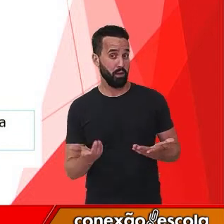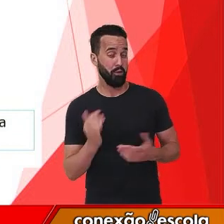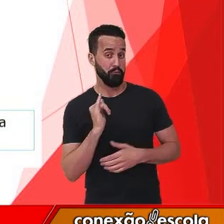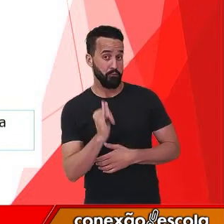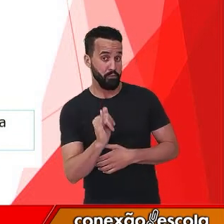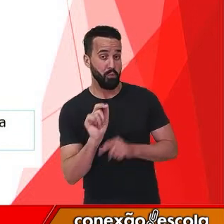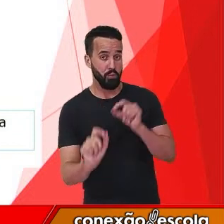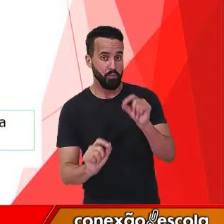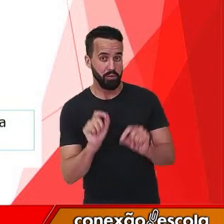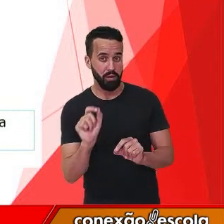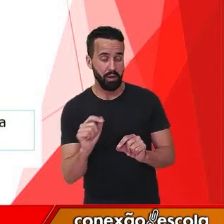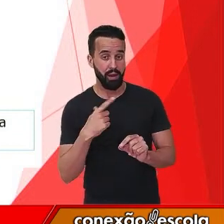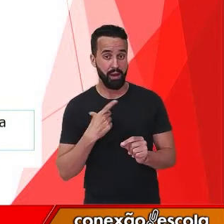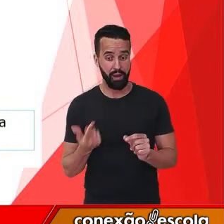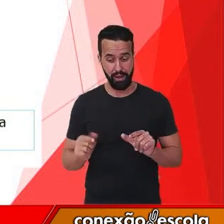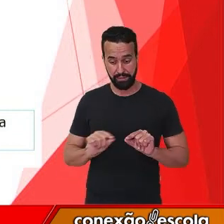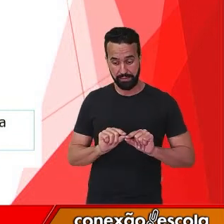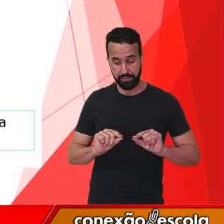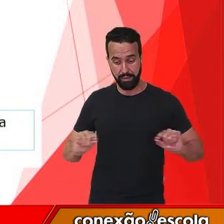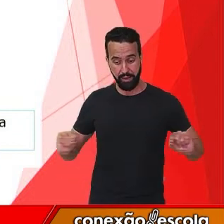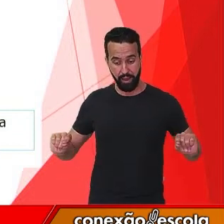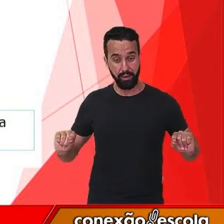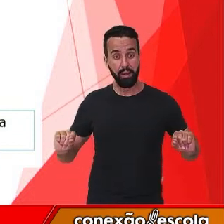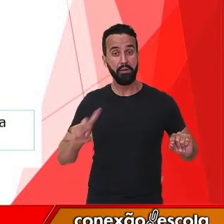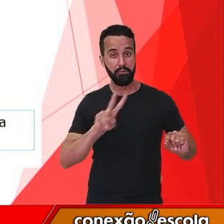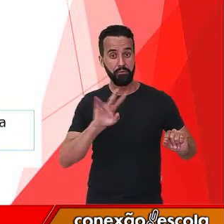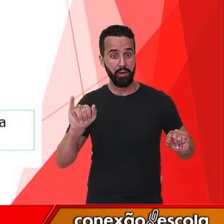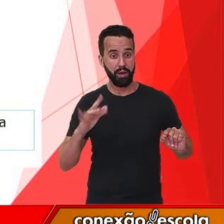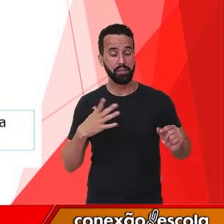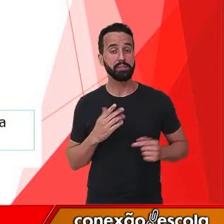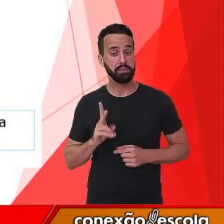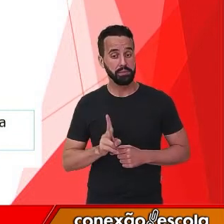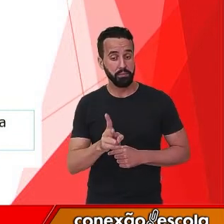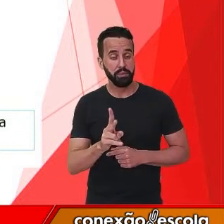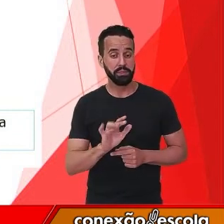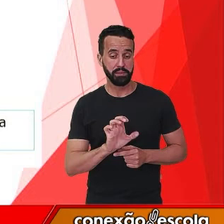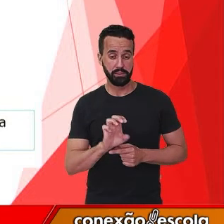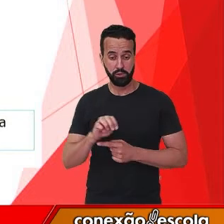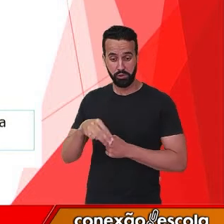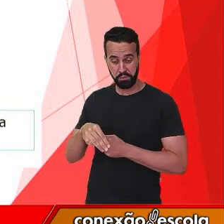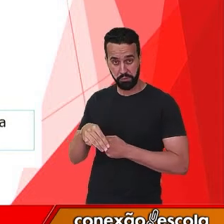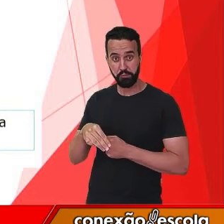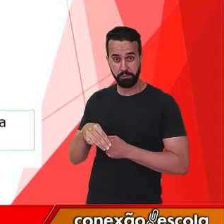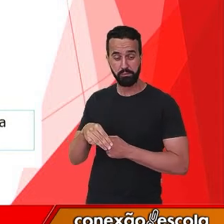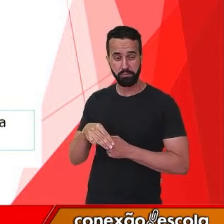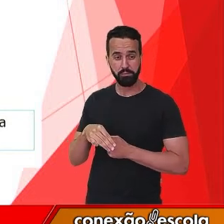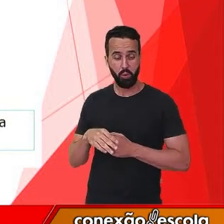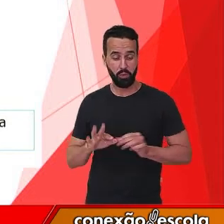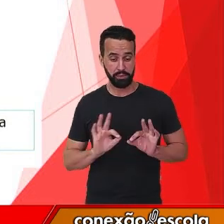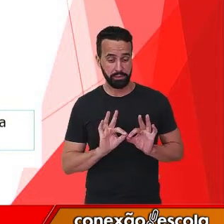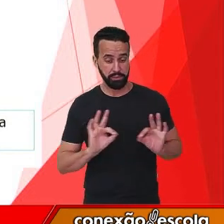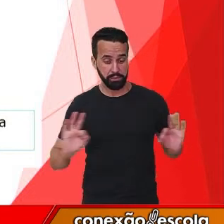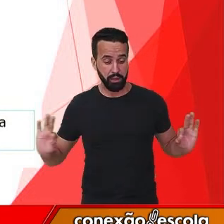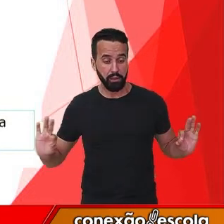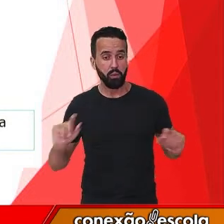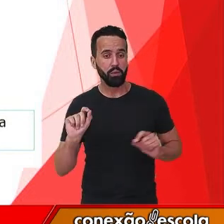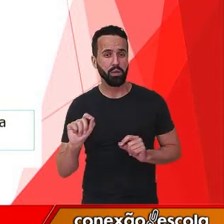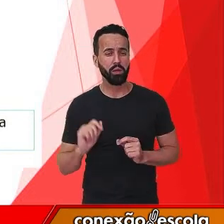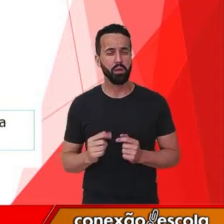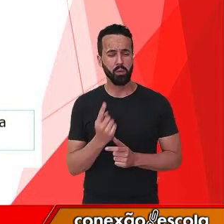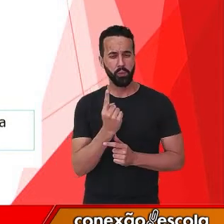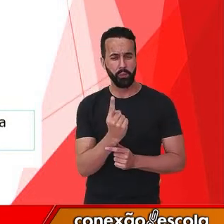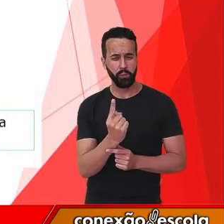escala numérica ela sempre vai ser nada centímetros essa escala está nos falando que